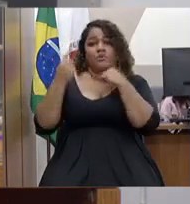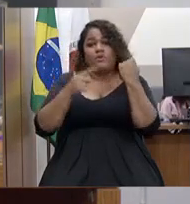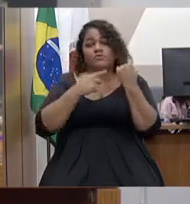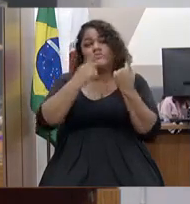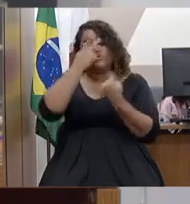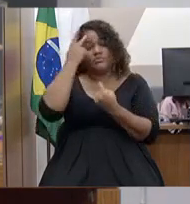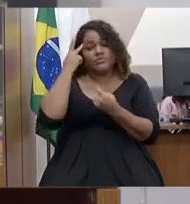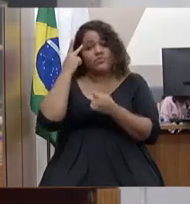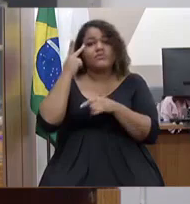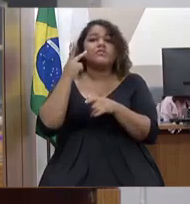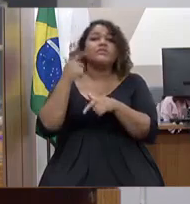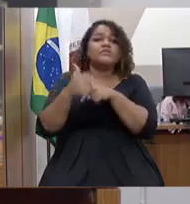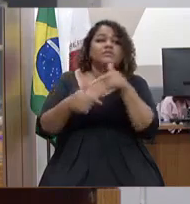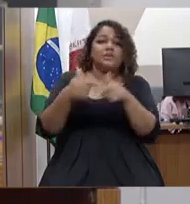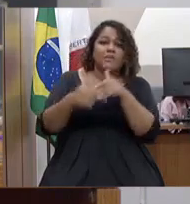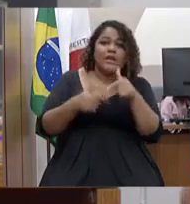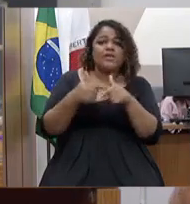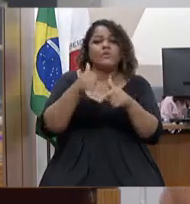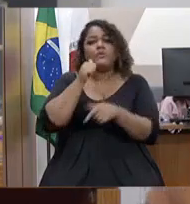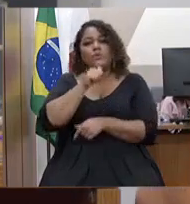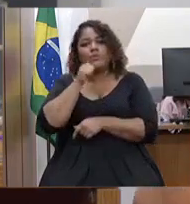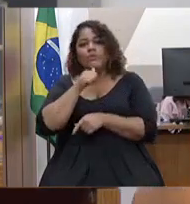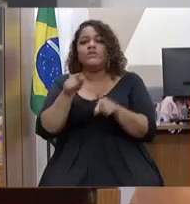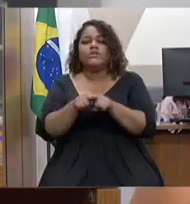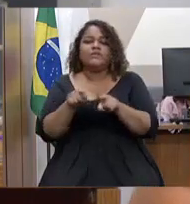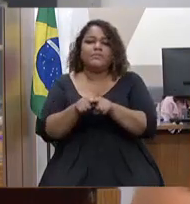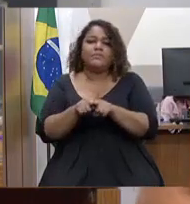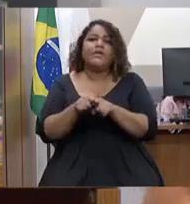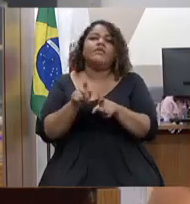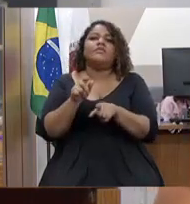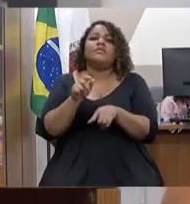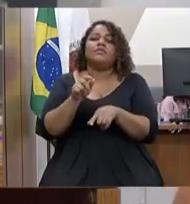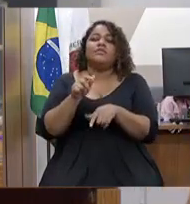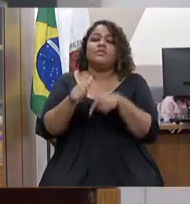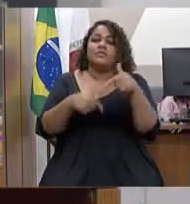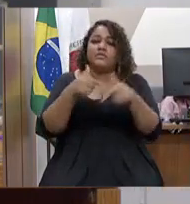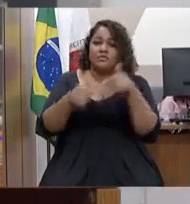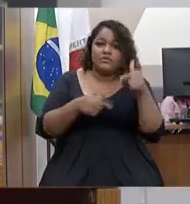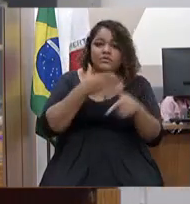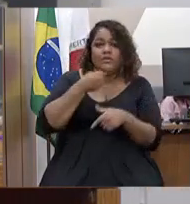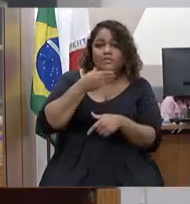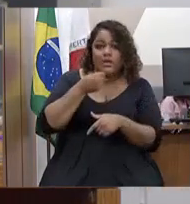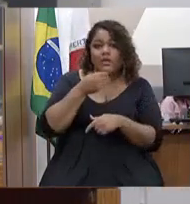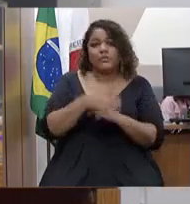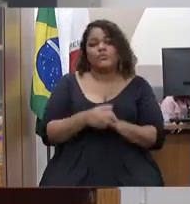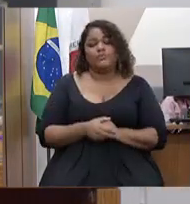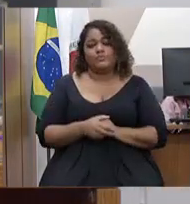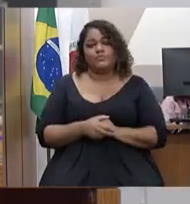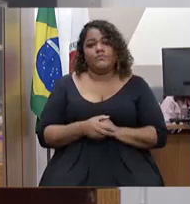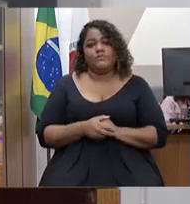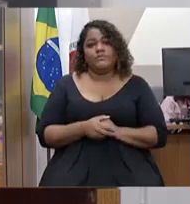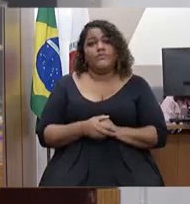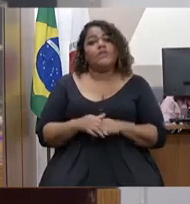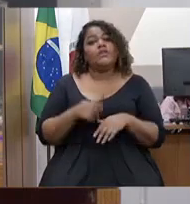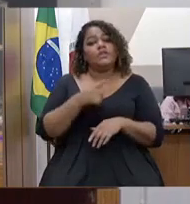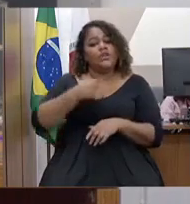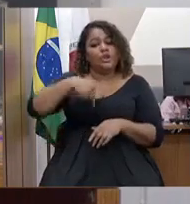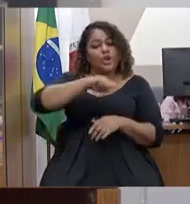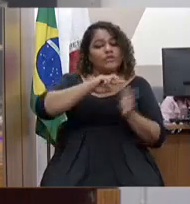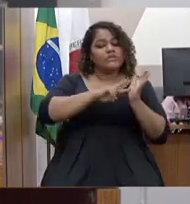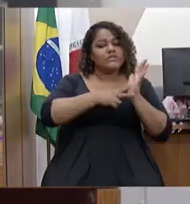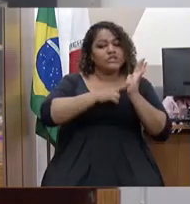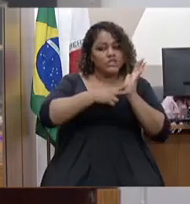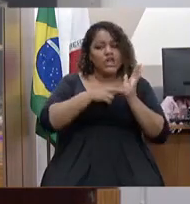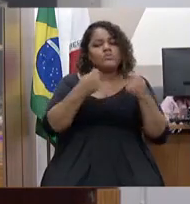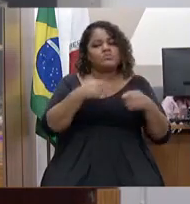então cabe a nós dirigentes sindicais organizar os trabalhadores para uma luta enfrentamento as mortes